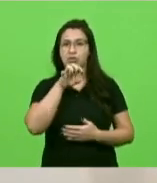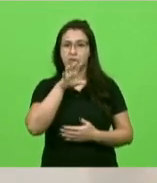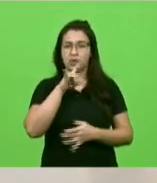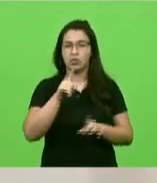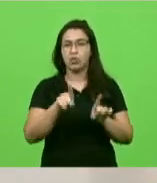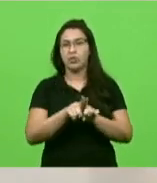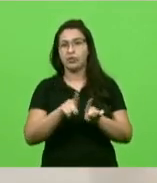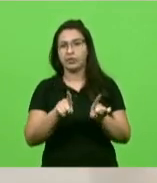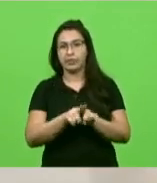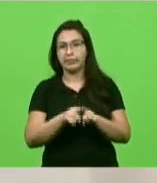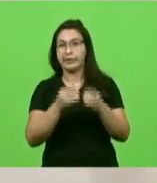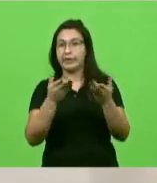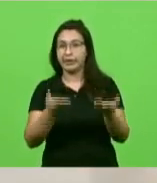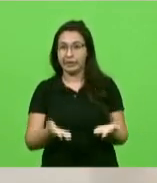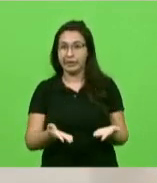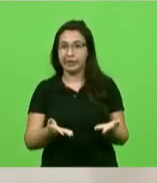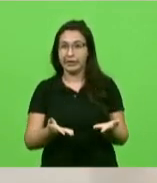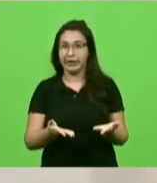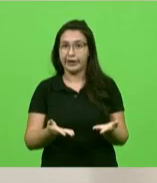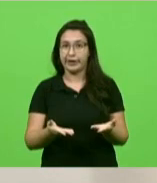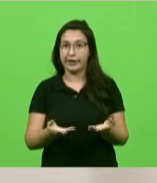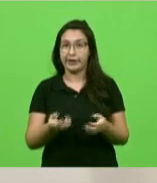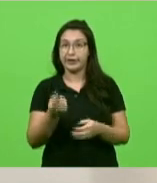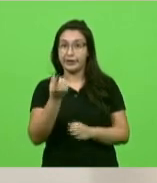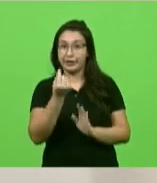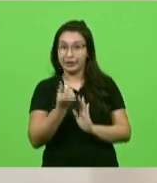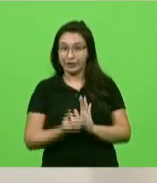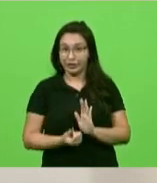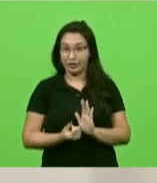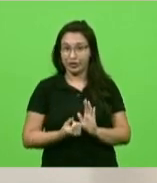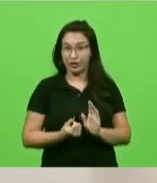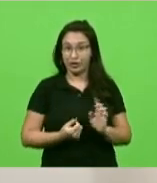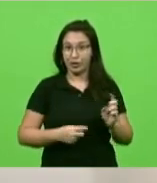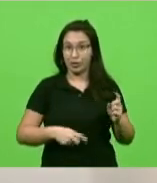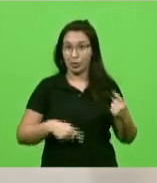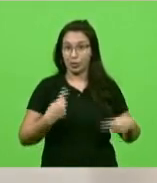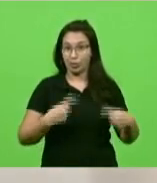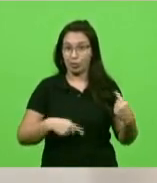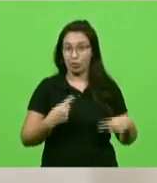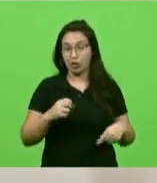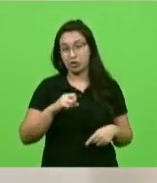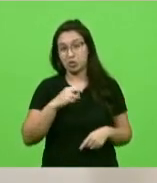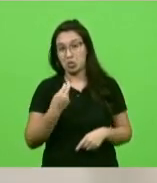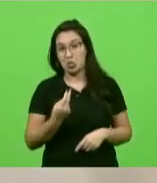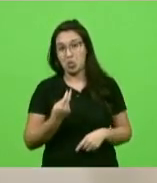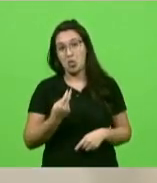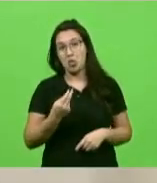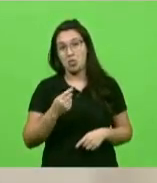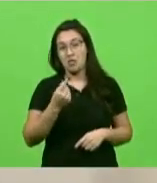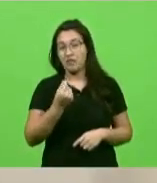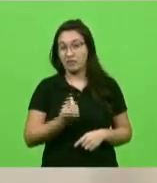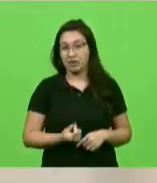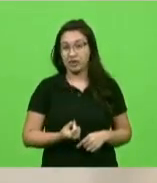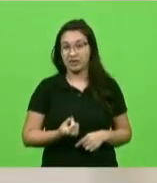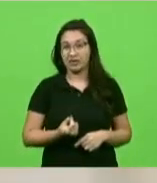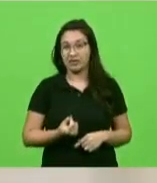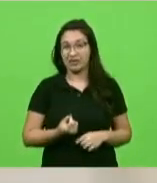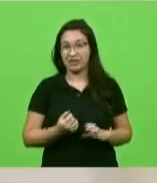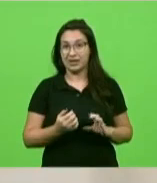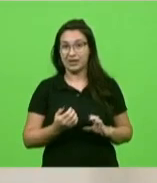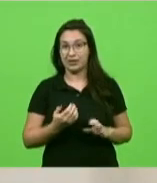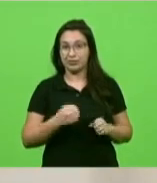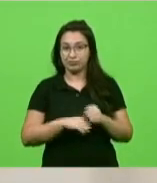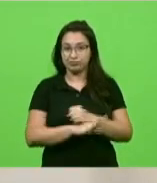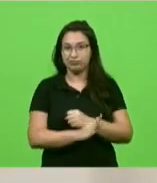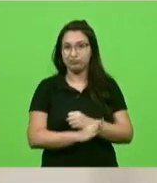bem como de que este tenha se beneficiado político ou financeiramente do ato ilícito, concluo